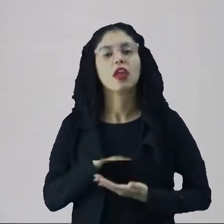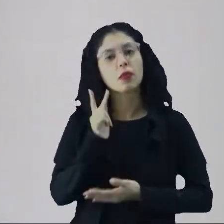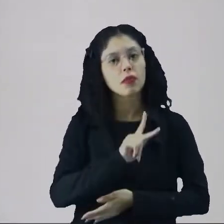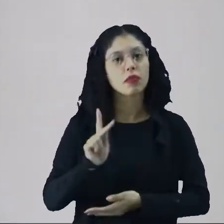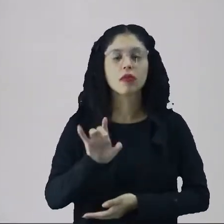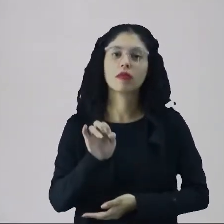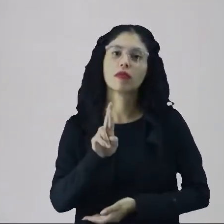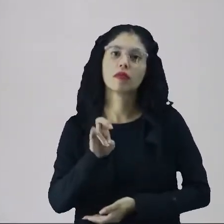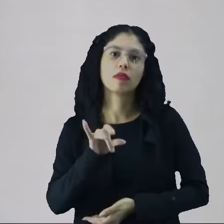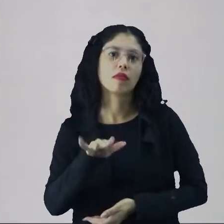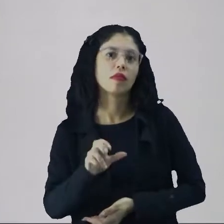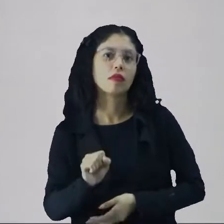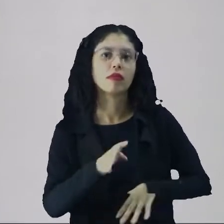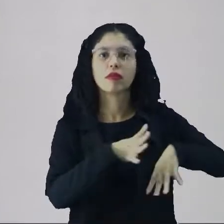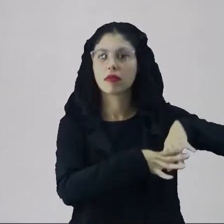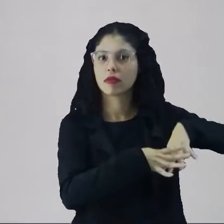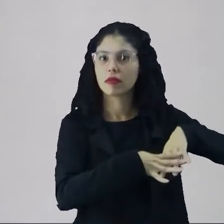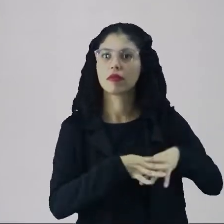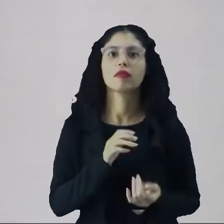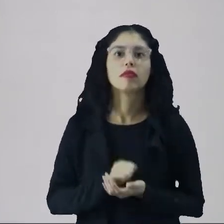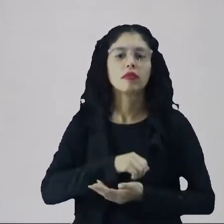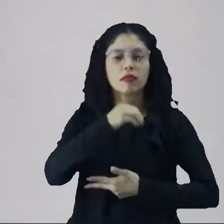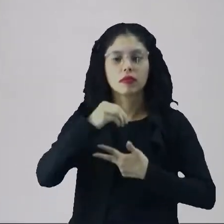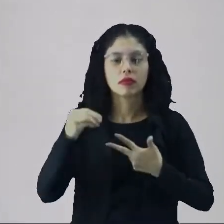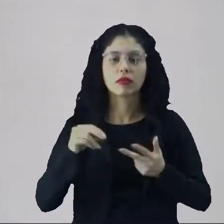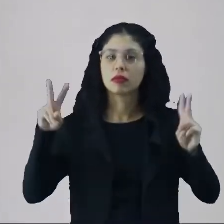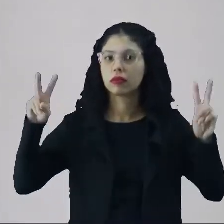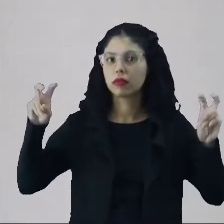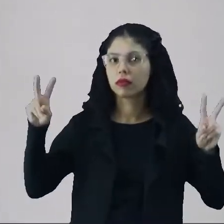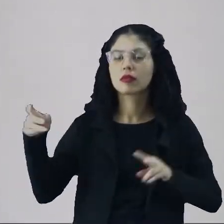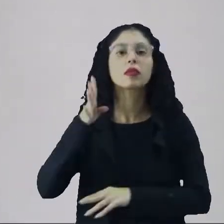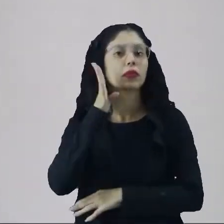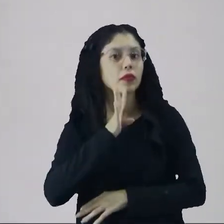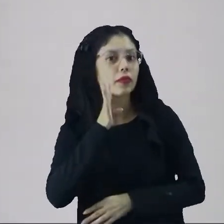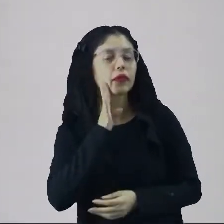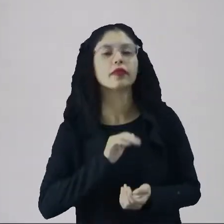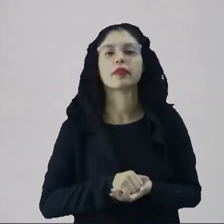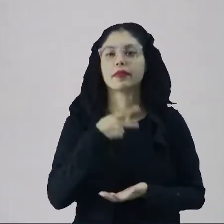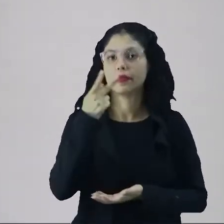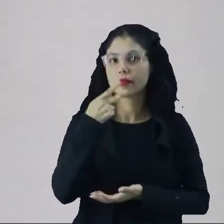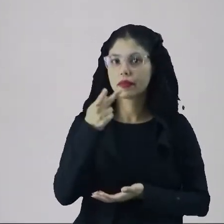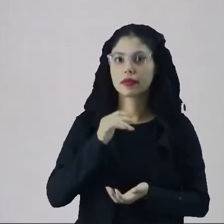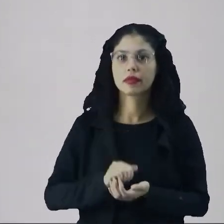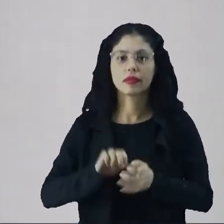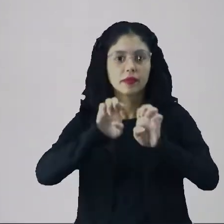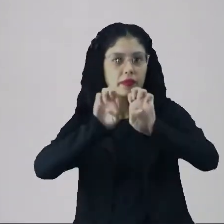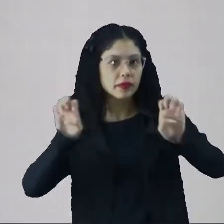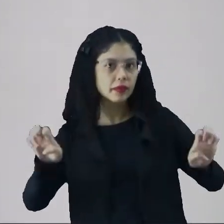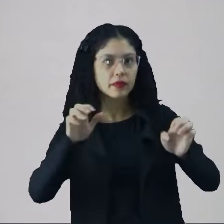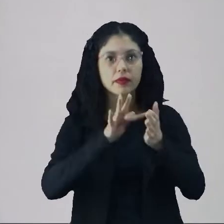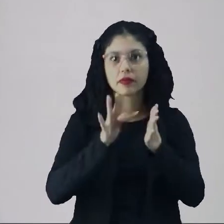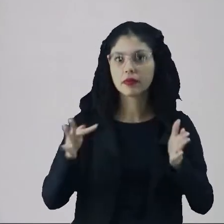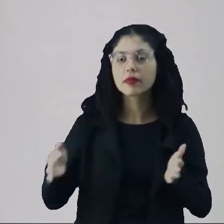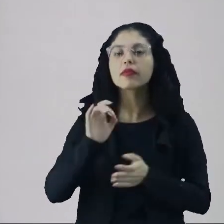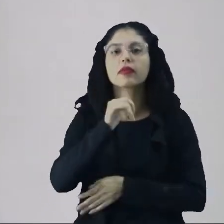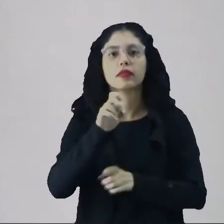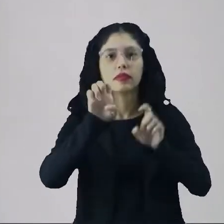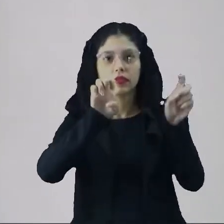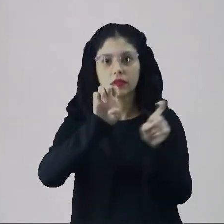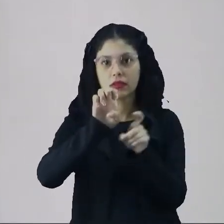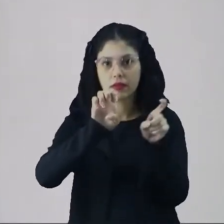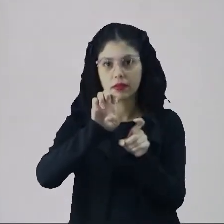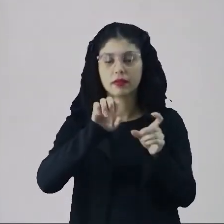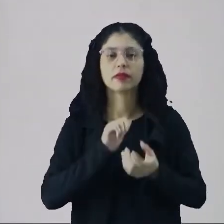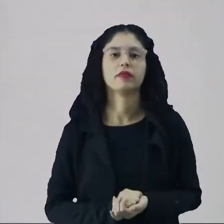professor Emerson, vamos falar de matemática para o Enem? E o assunto de hoje ele é bem interessante, porque vai falar de equação e função